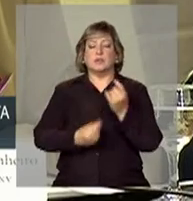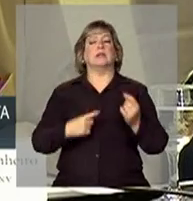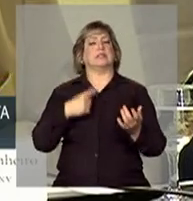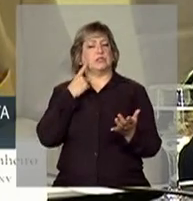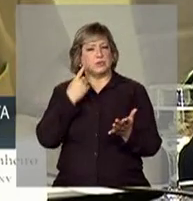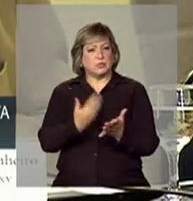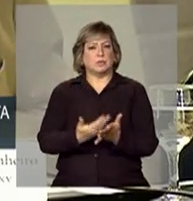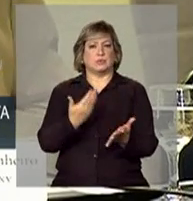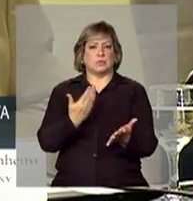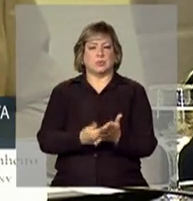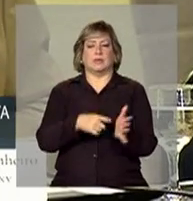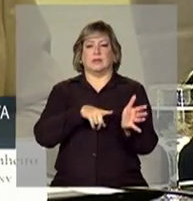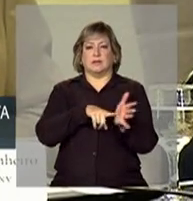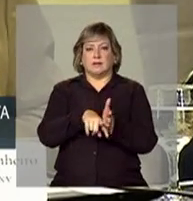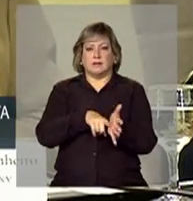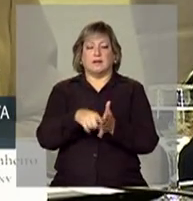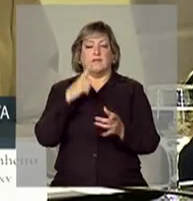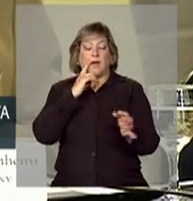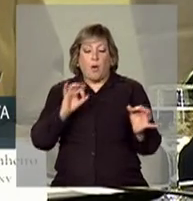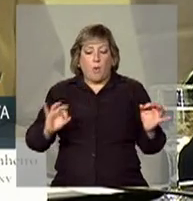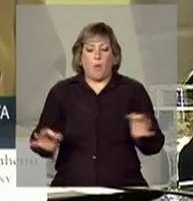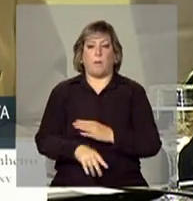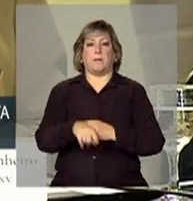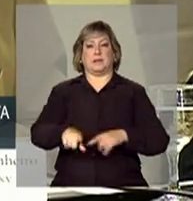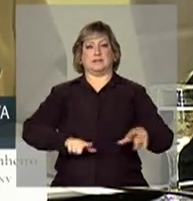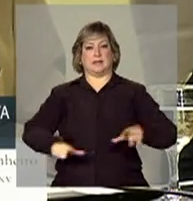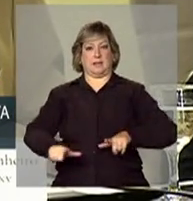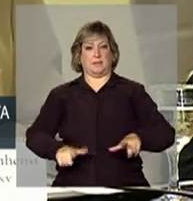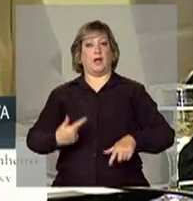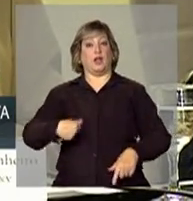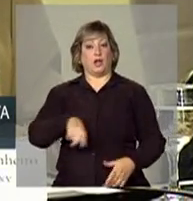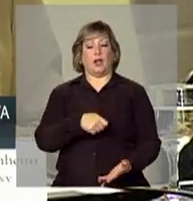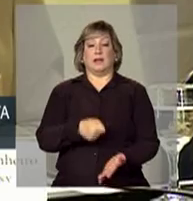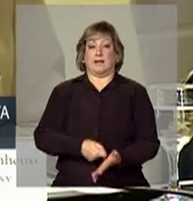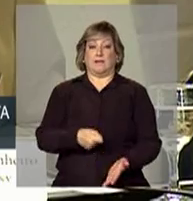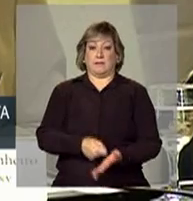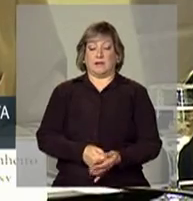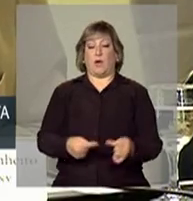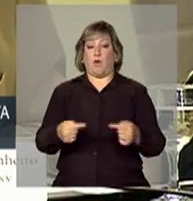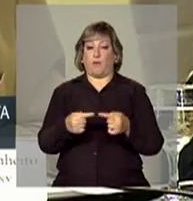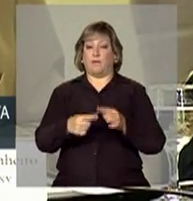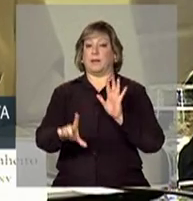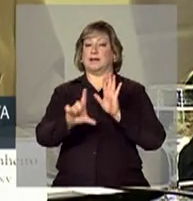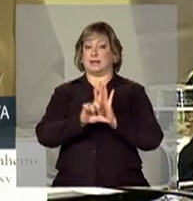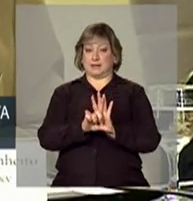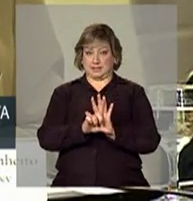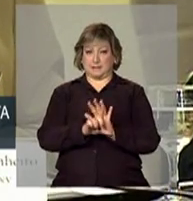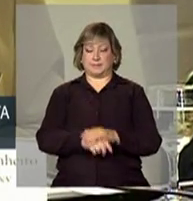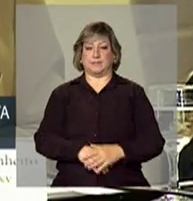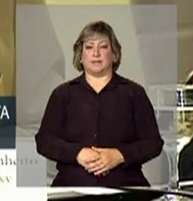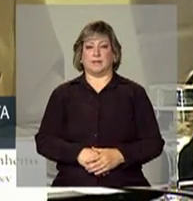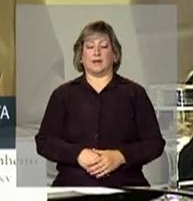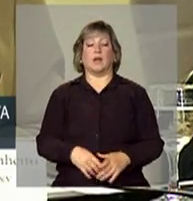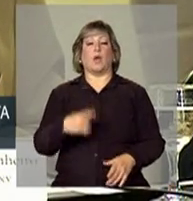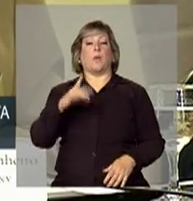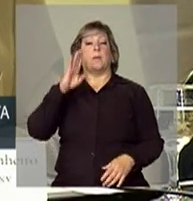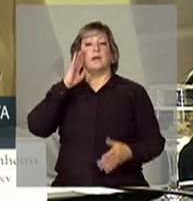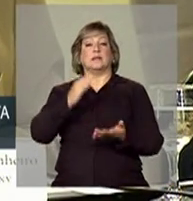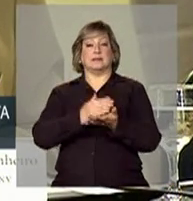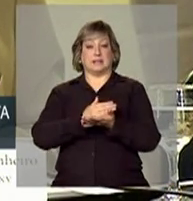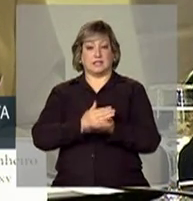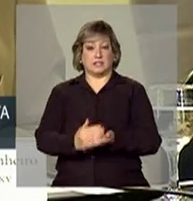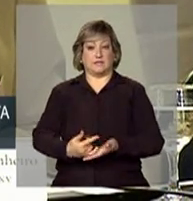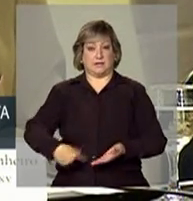na perspectiva de completar esse trabalho, como é o nosso dever, segundo a lei. Uma das iniciativas da comissão foi